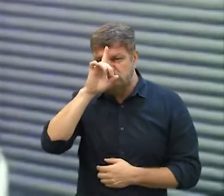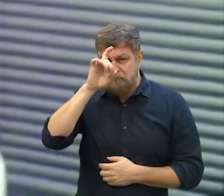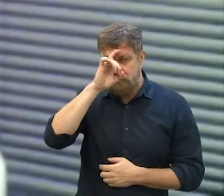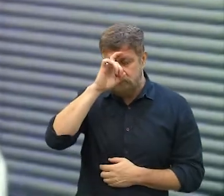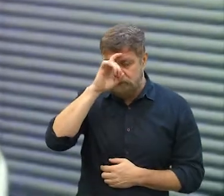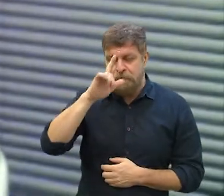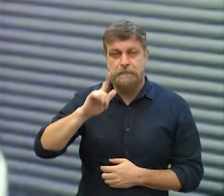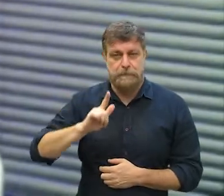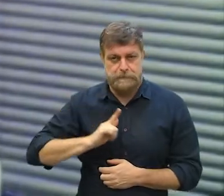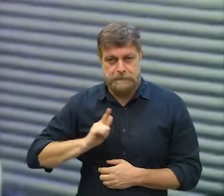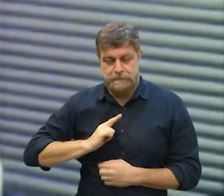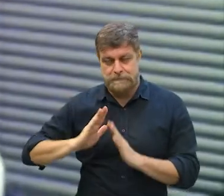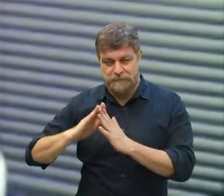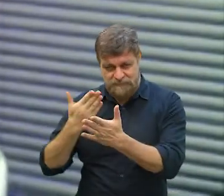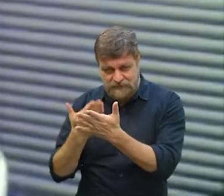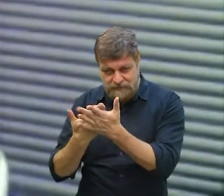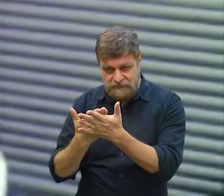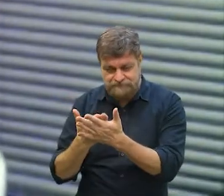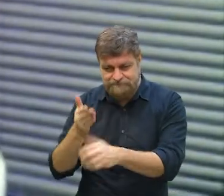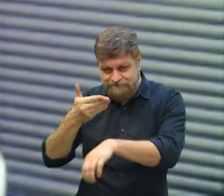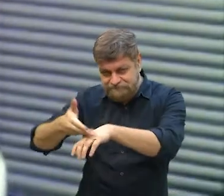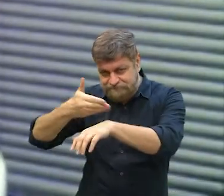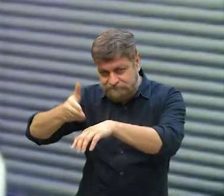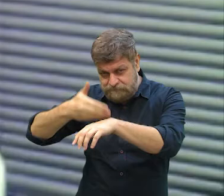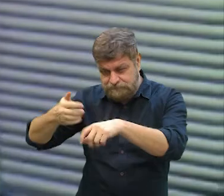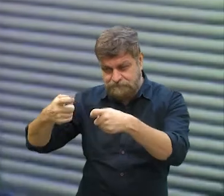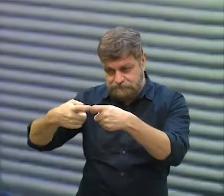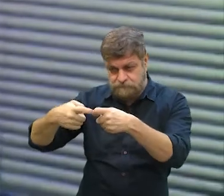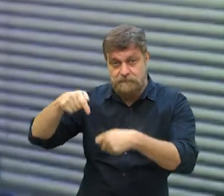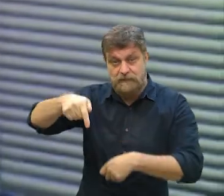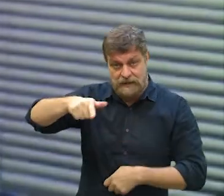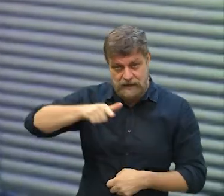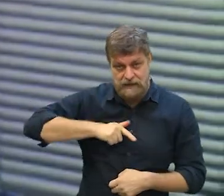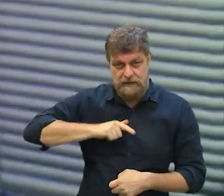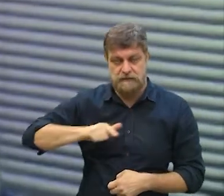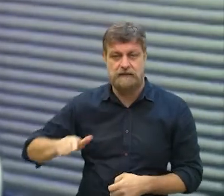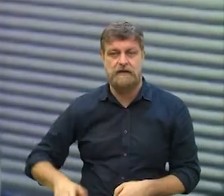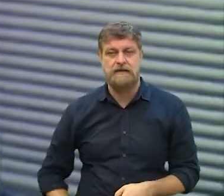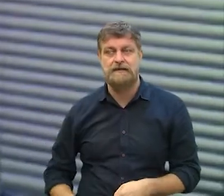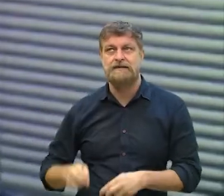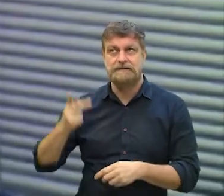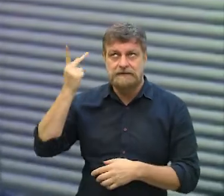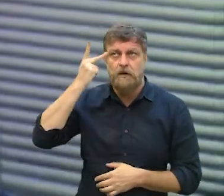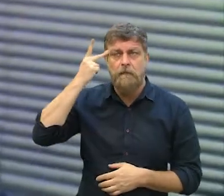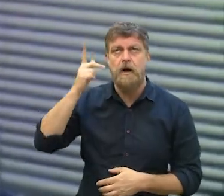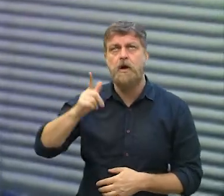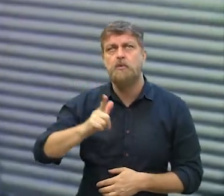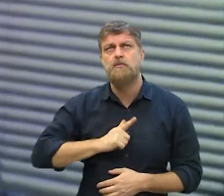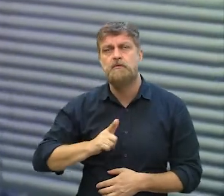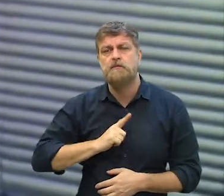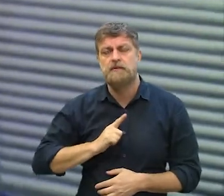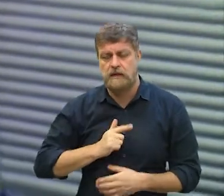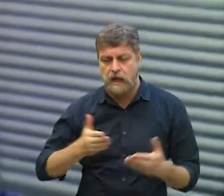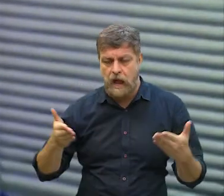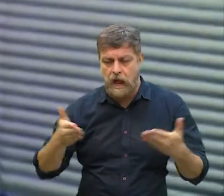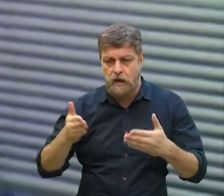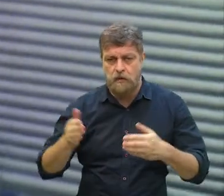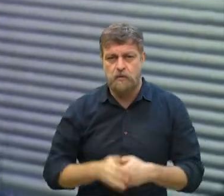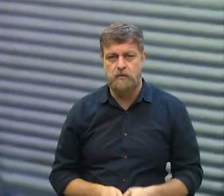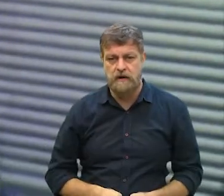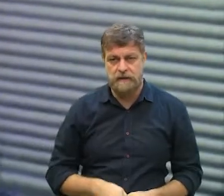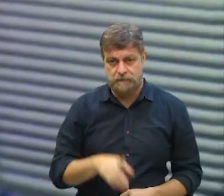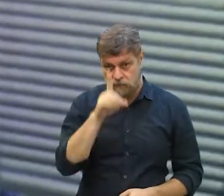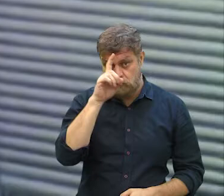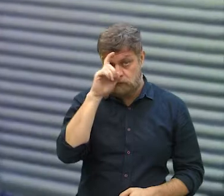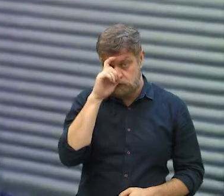escola, você já tem no SUS a cirurgia robótica disponível, como no ICESP em São Paulo, mais recentemente no Hospital